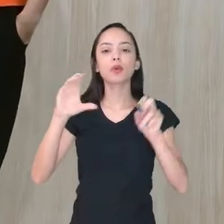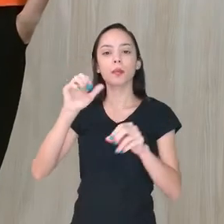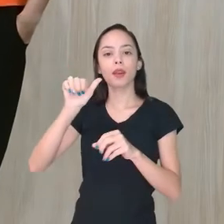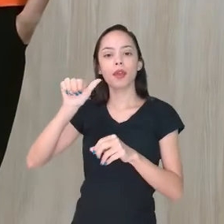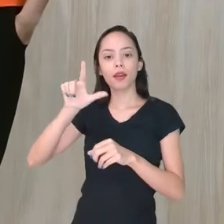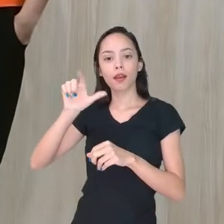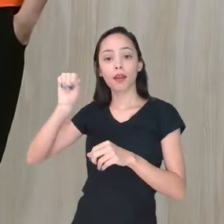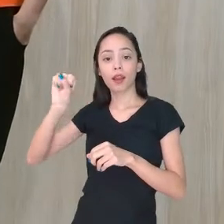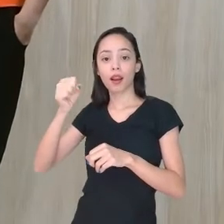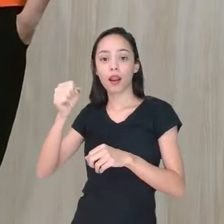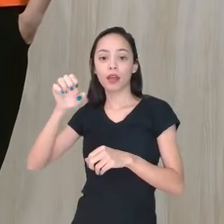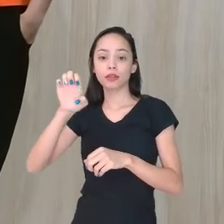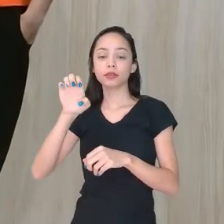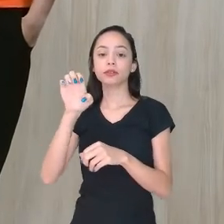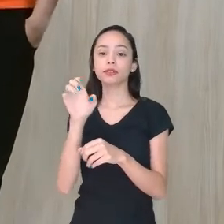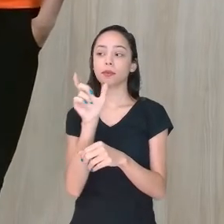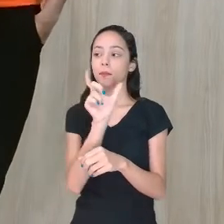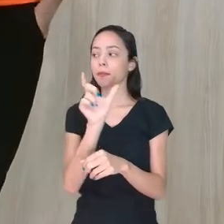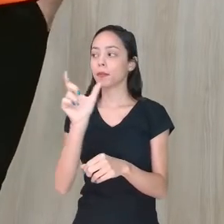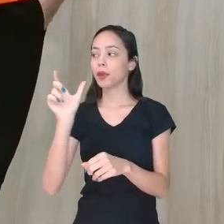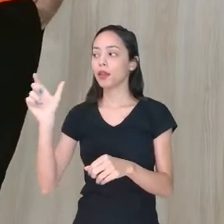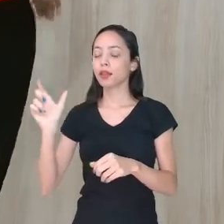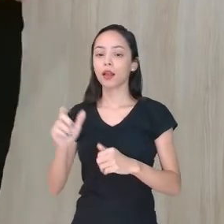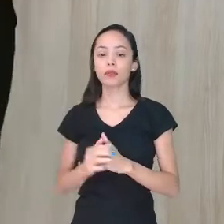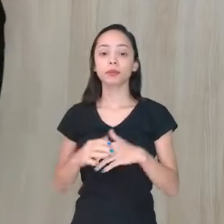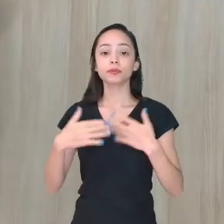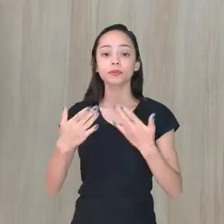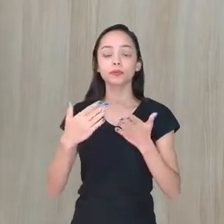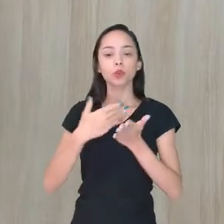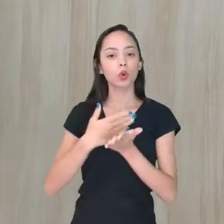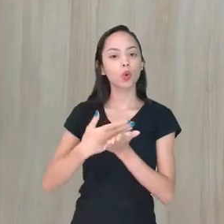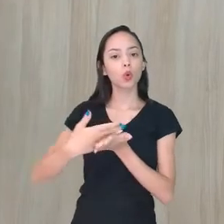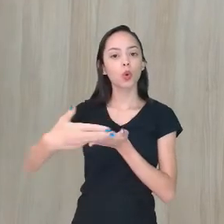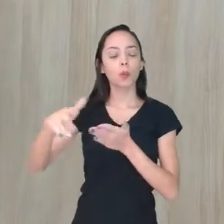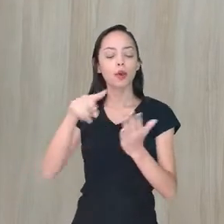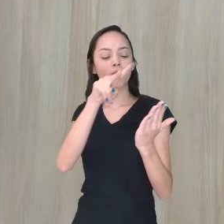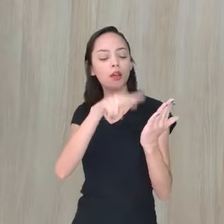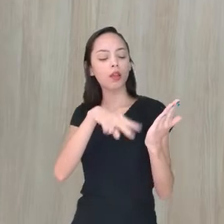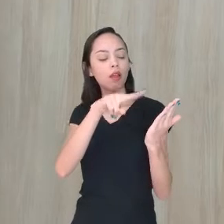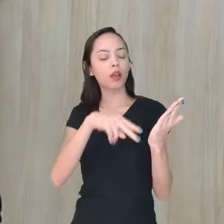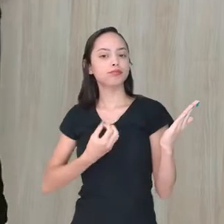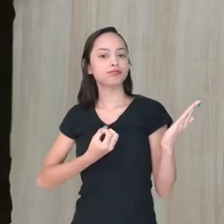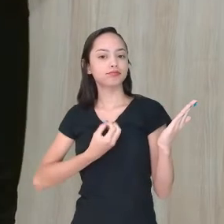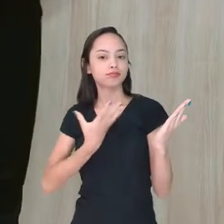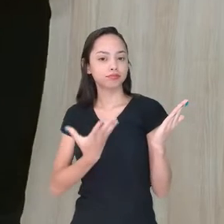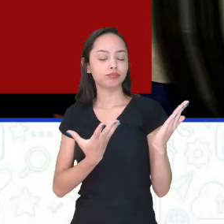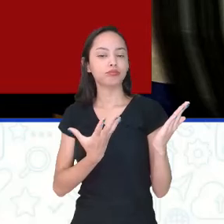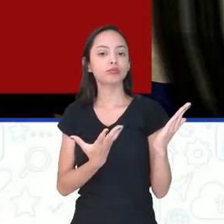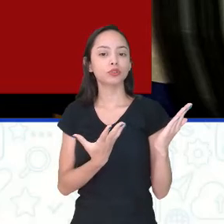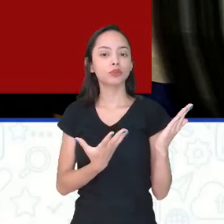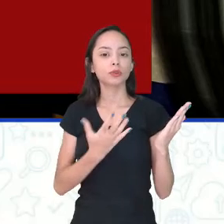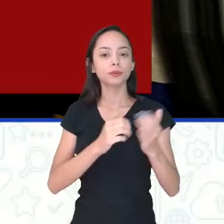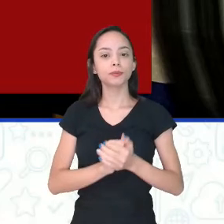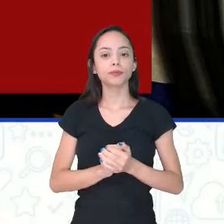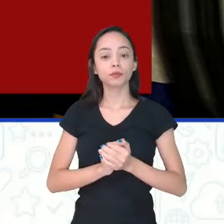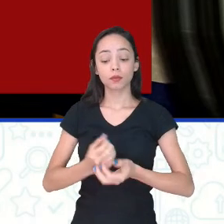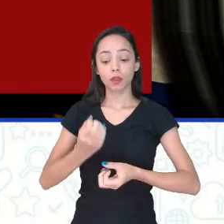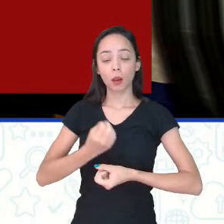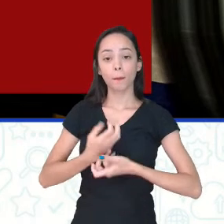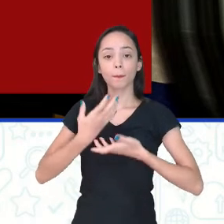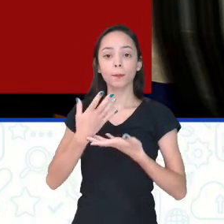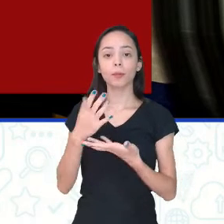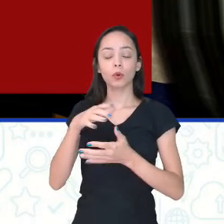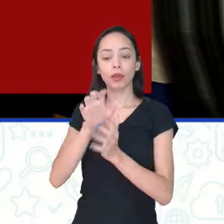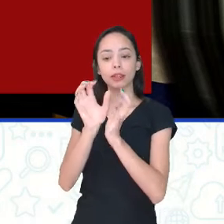palavras, gente. Olha, vamos começar lendo aqui esse poema da poeta recifense Agnes